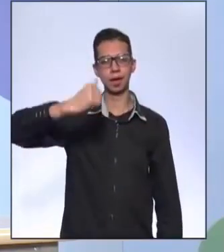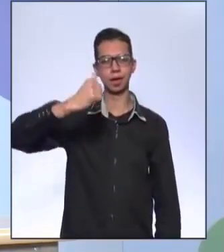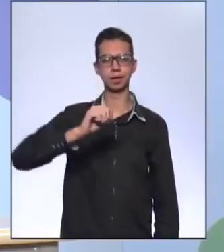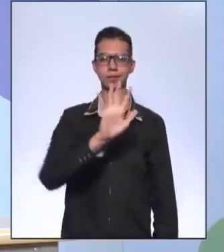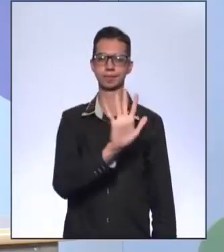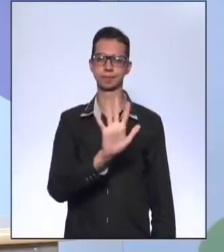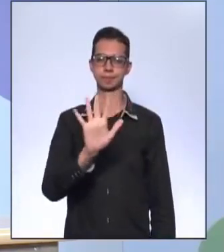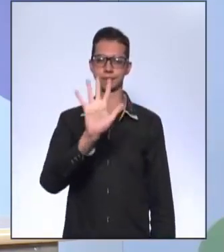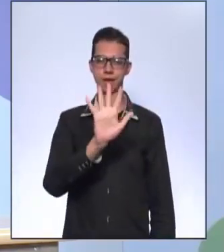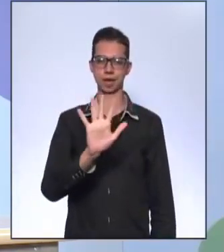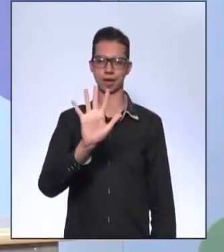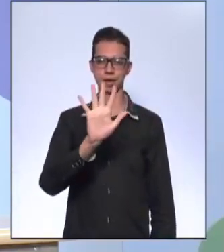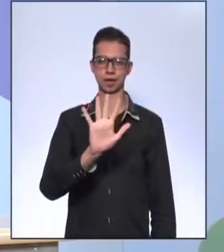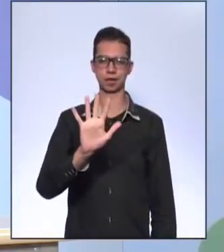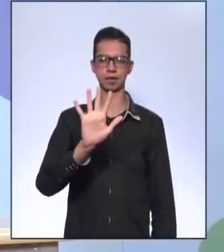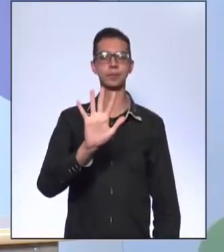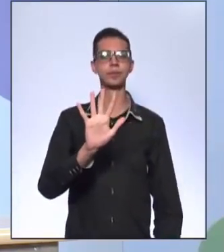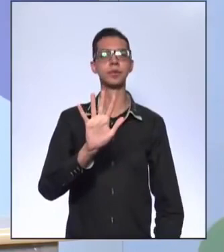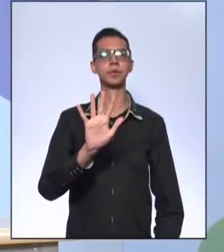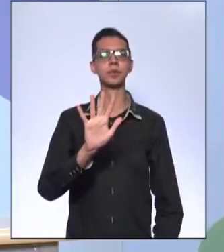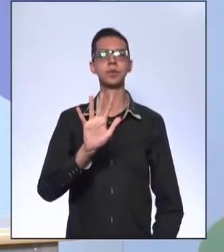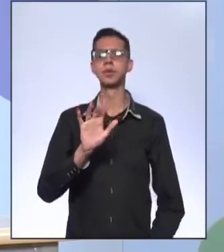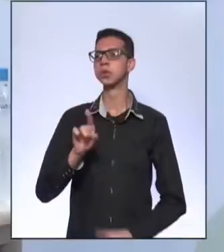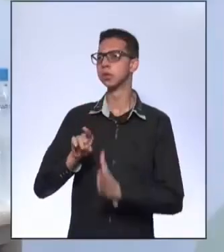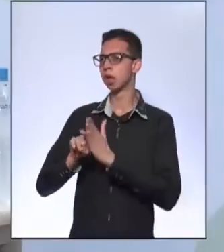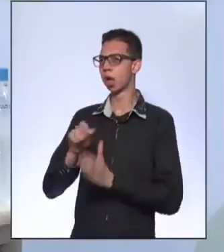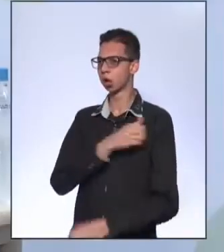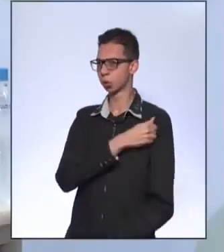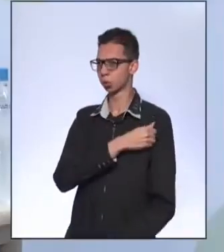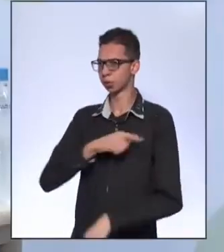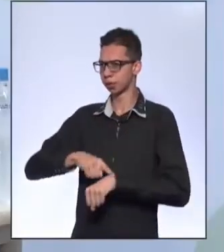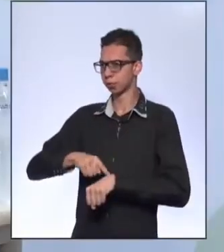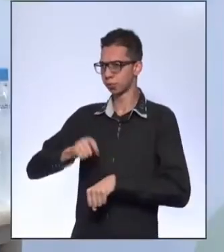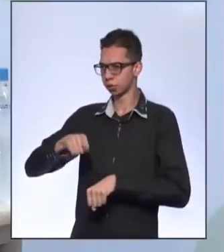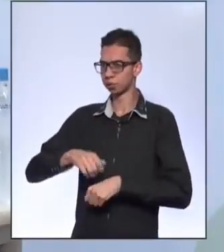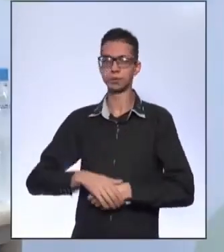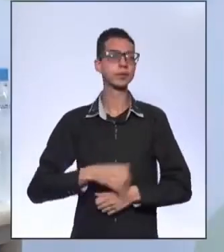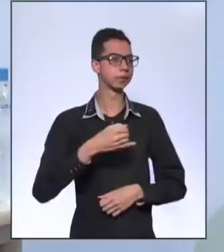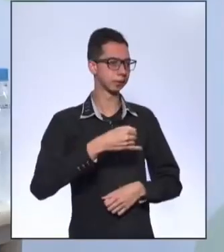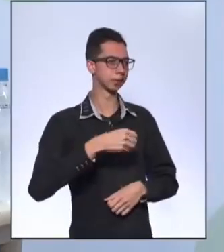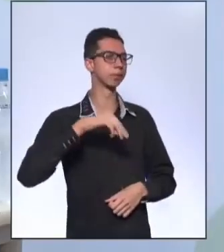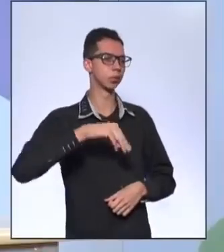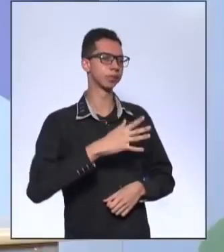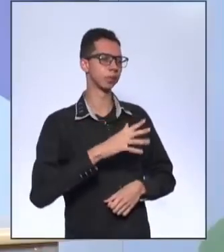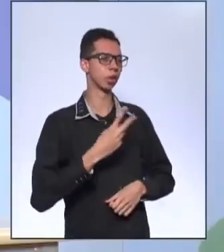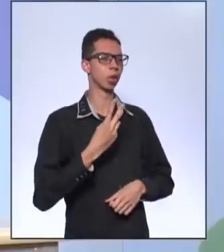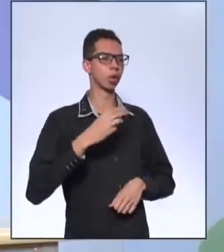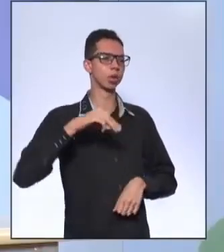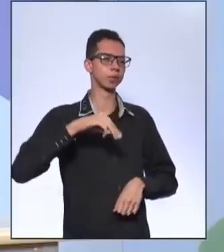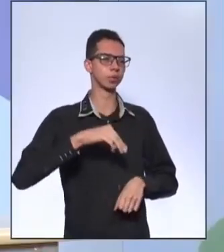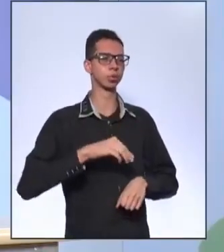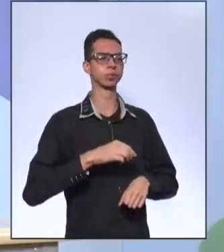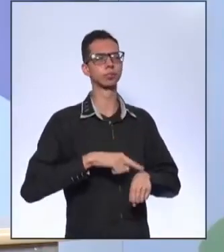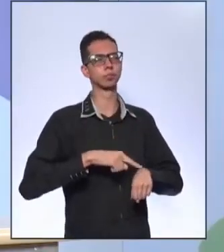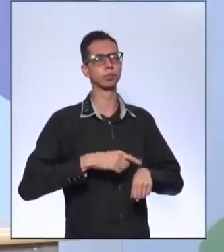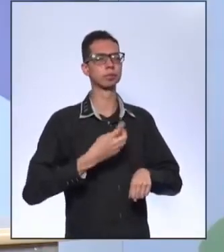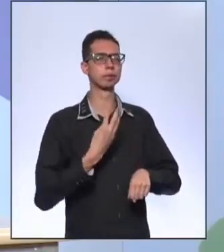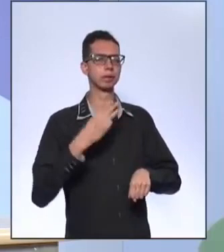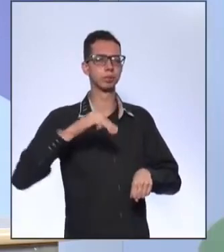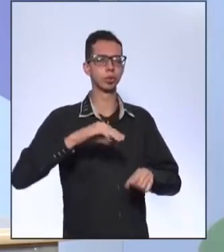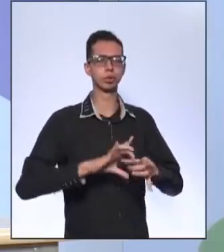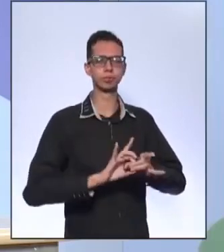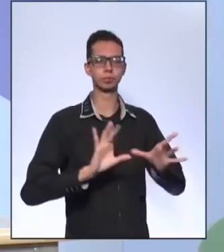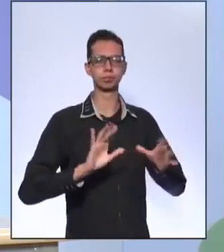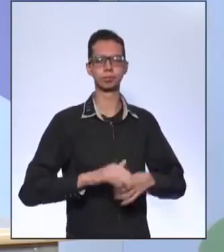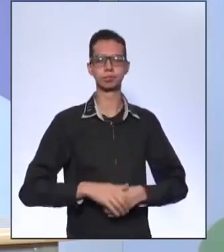alunos vão ter tempo Professor Antonio para responder no chat não tem alguns minutos aí para participar para você tem uns dois minutos e 23 minutos a gente